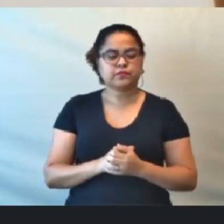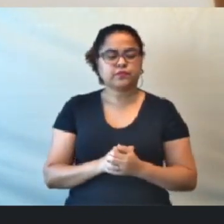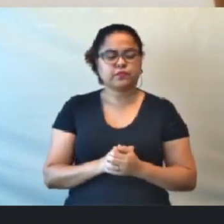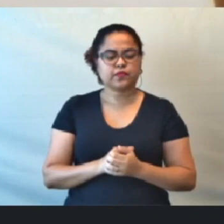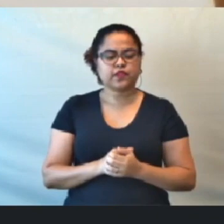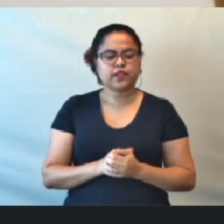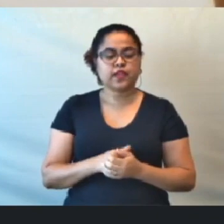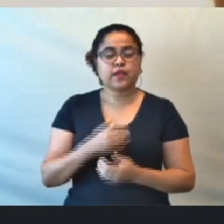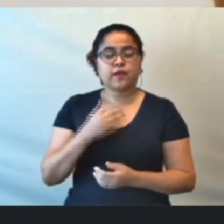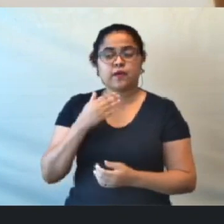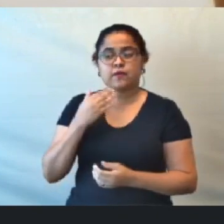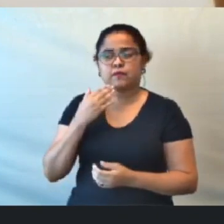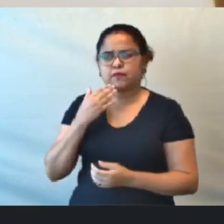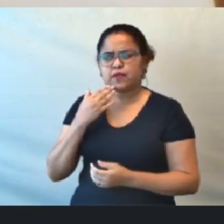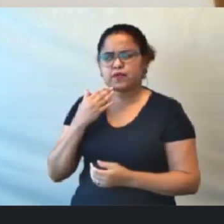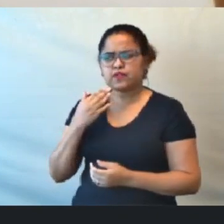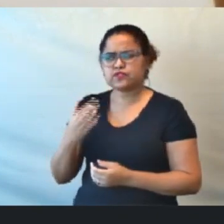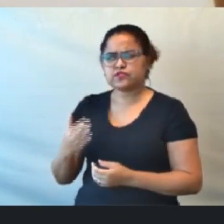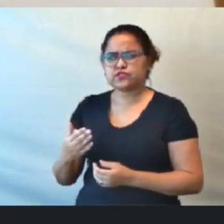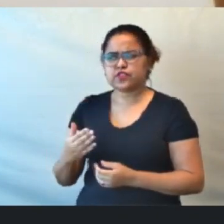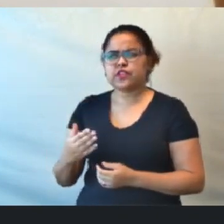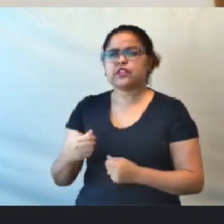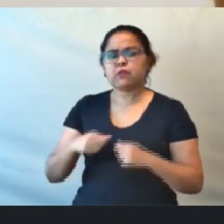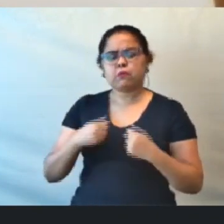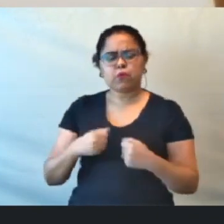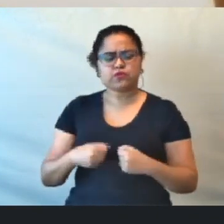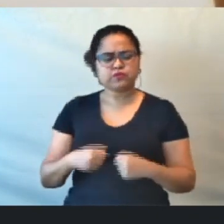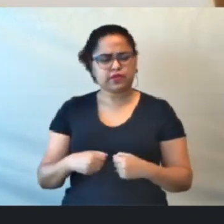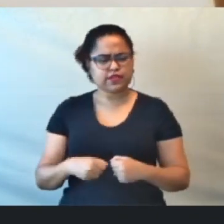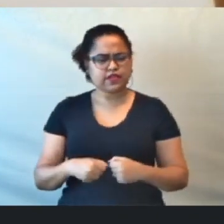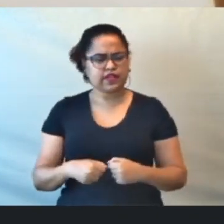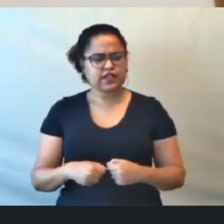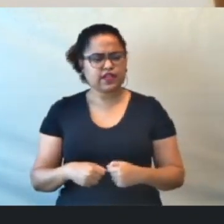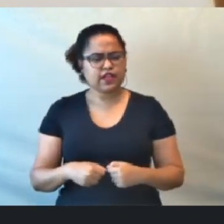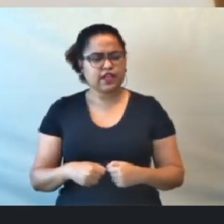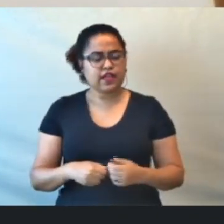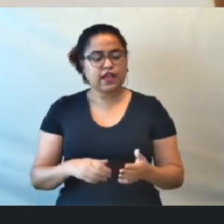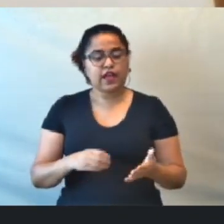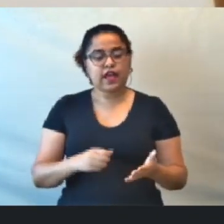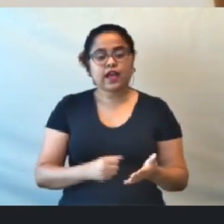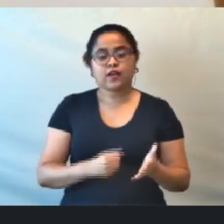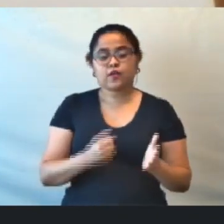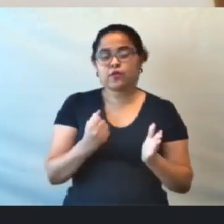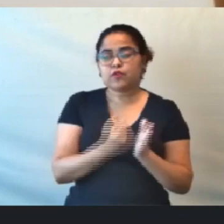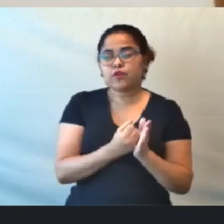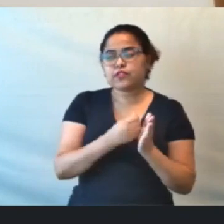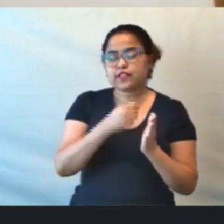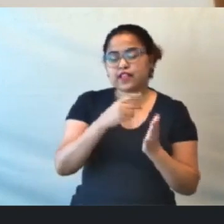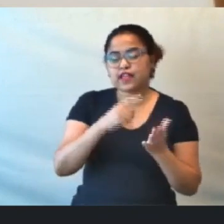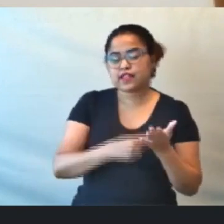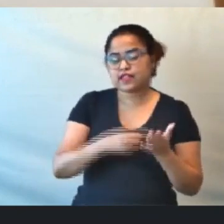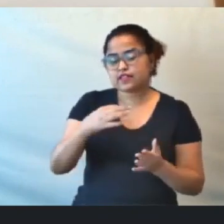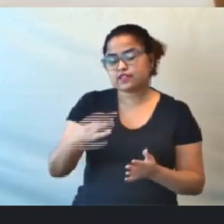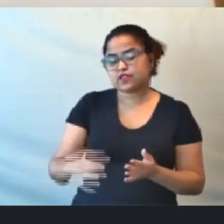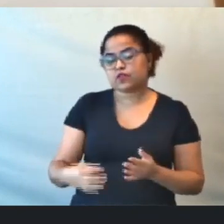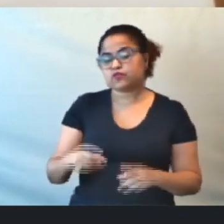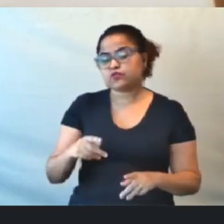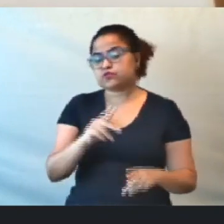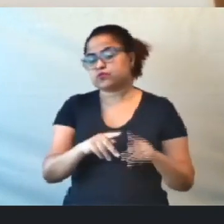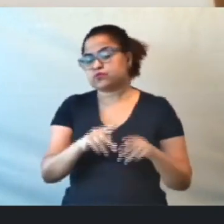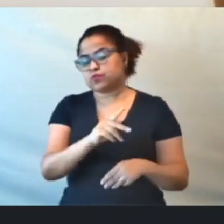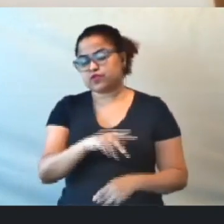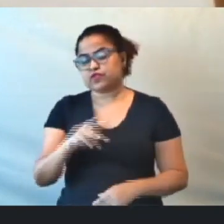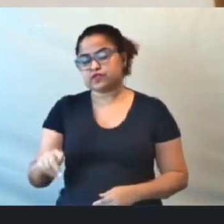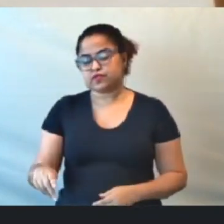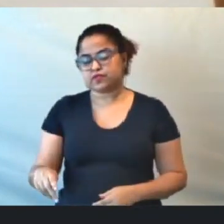seria recomendável a convocação dos professores. Então, nós repassamos para eles e eles automaticamente, né? Agora,